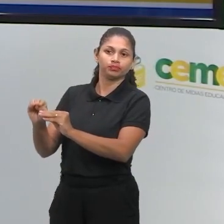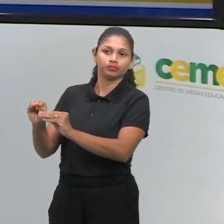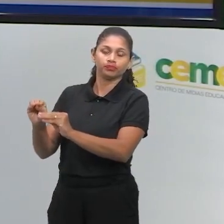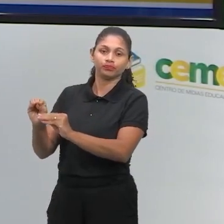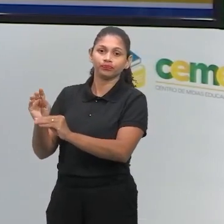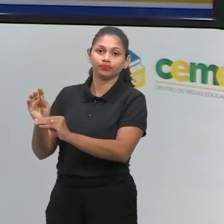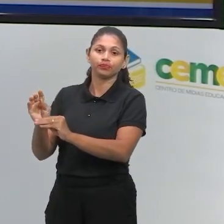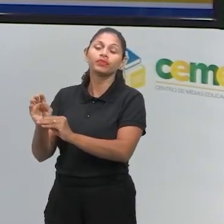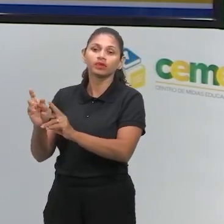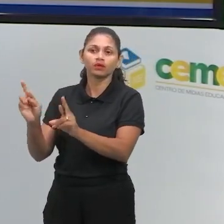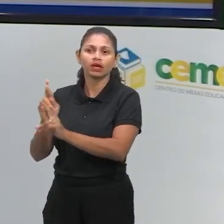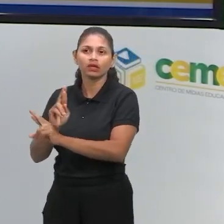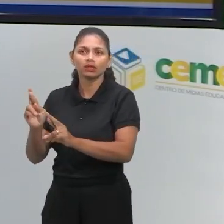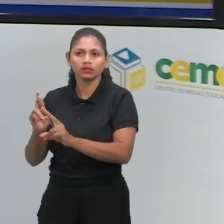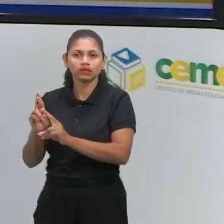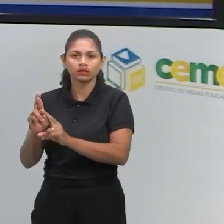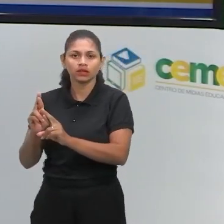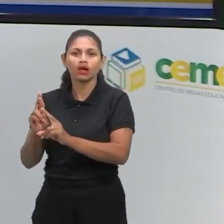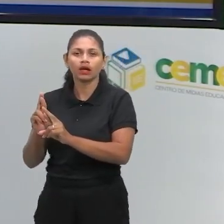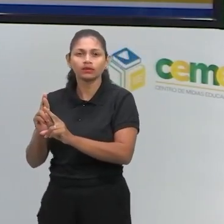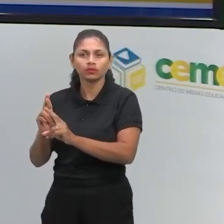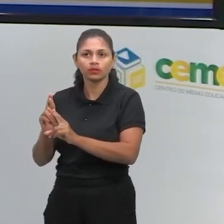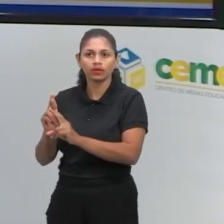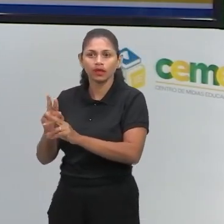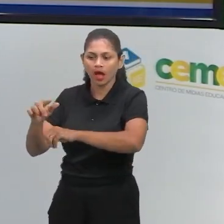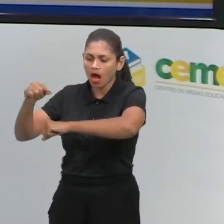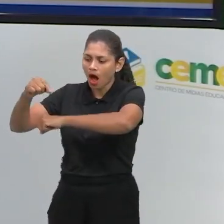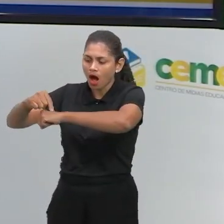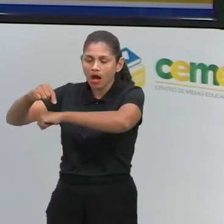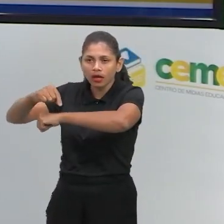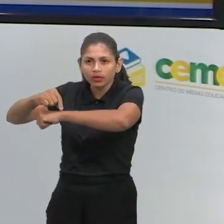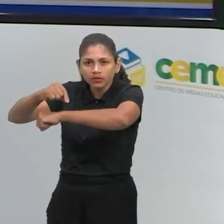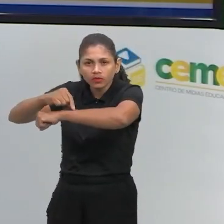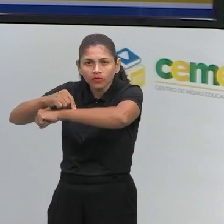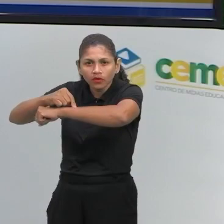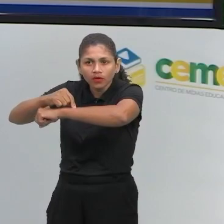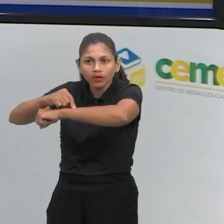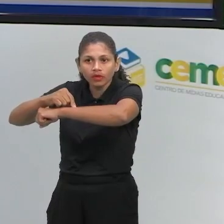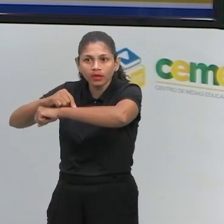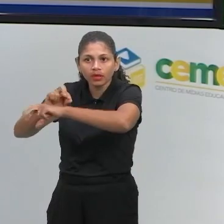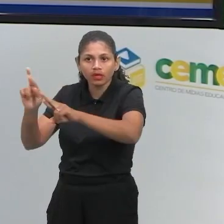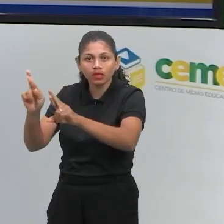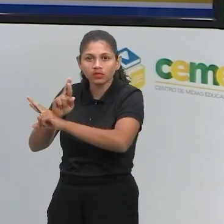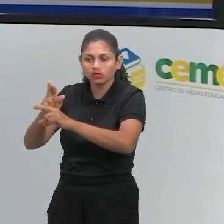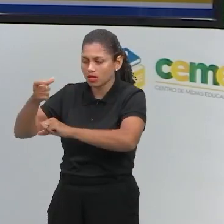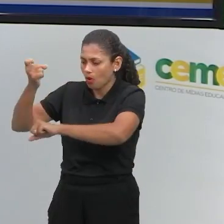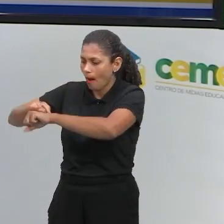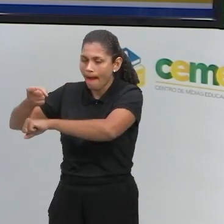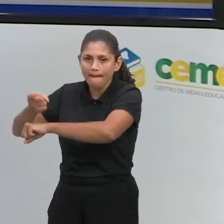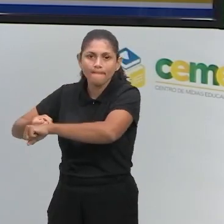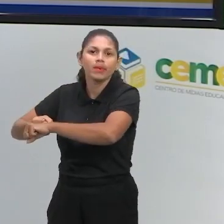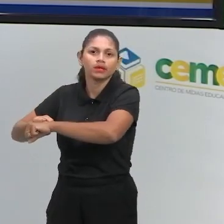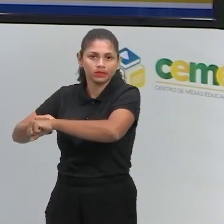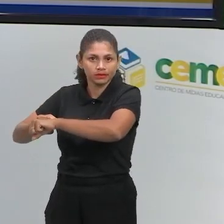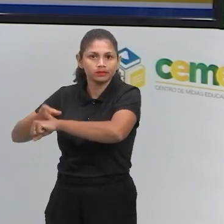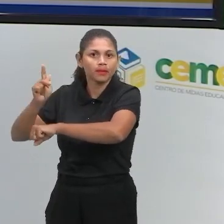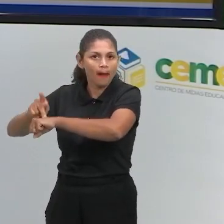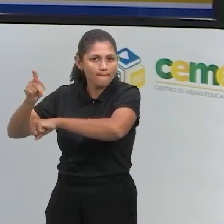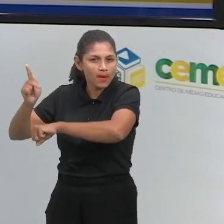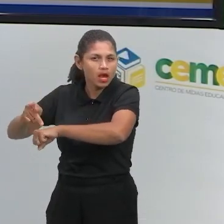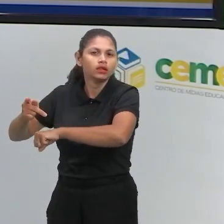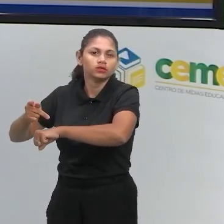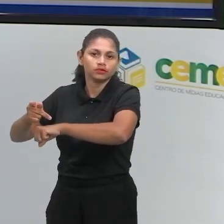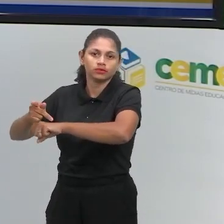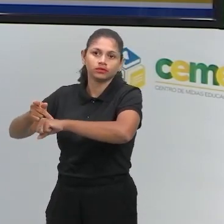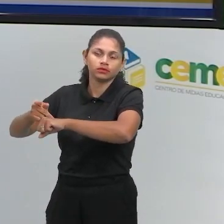formiga em relação a uma pequena pedra. Ela é um corpo extenso, porque essas dimensões são importantes. Um caminhão em relação a uma pequena rua. Também são